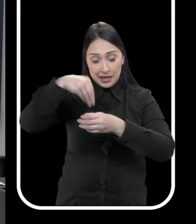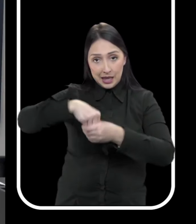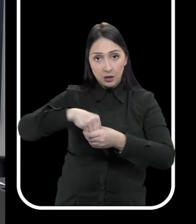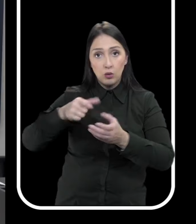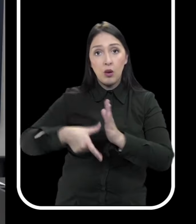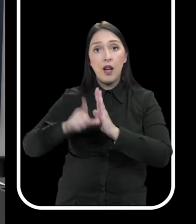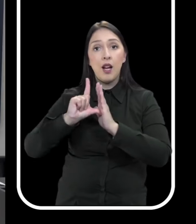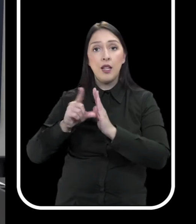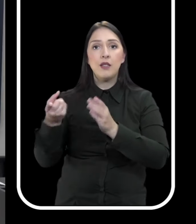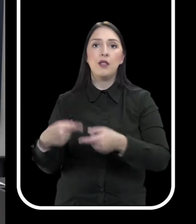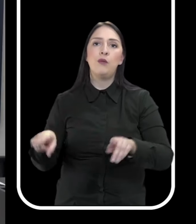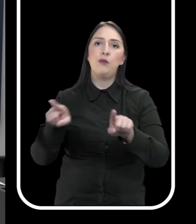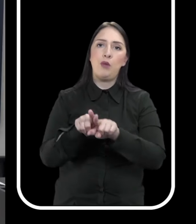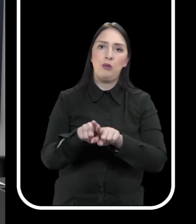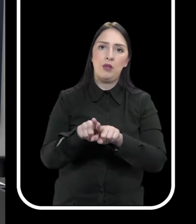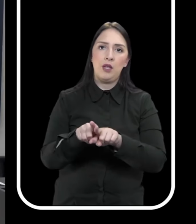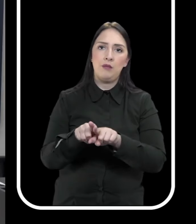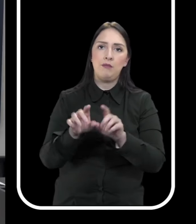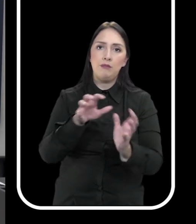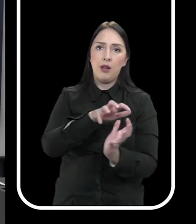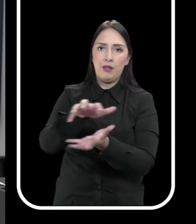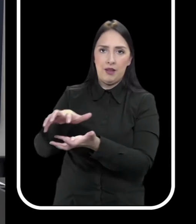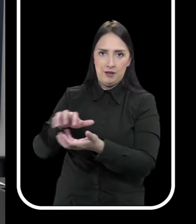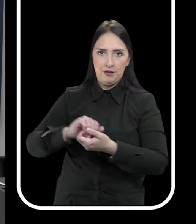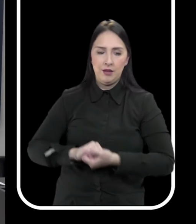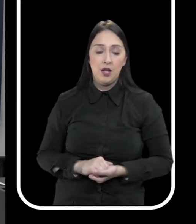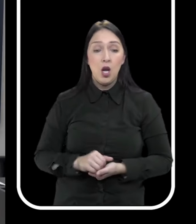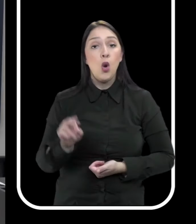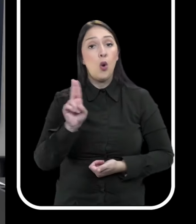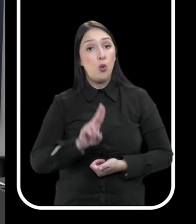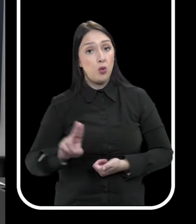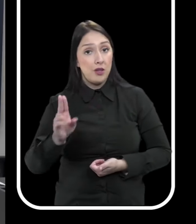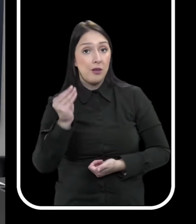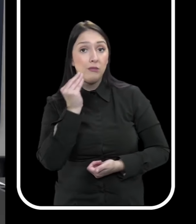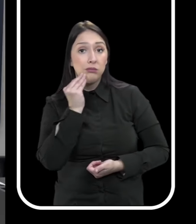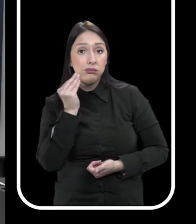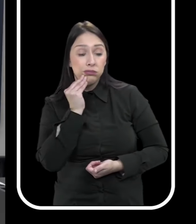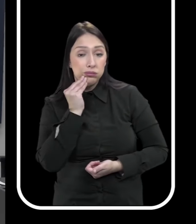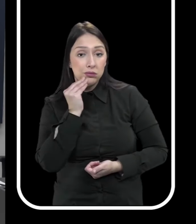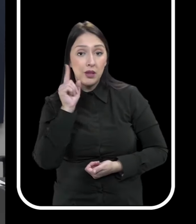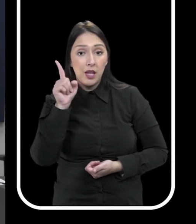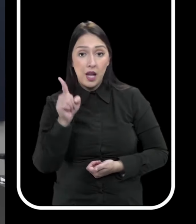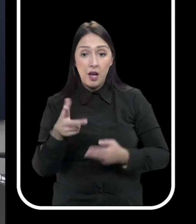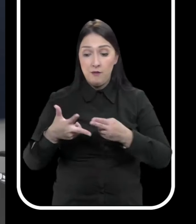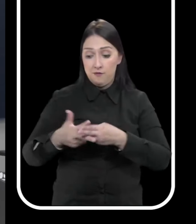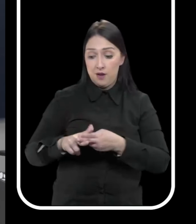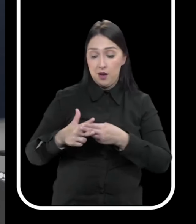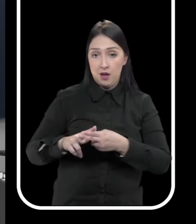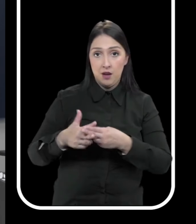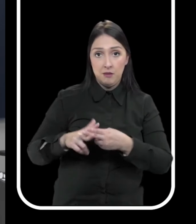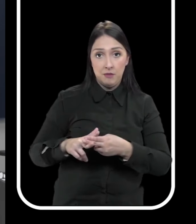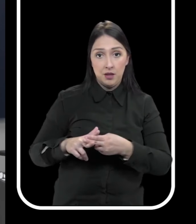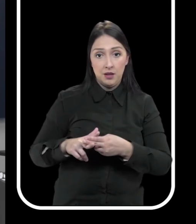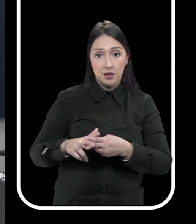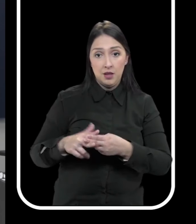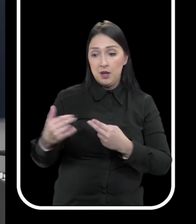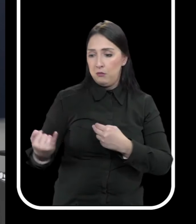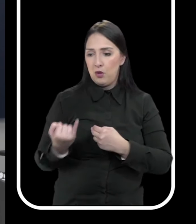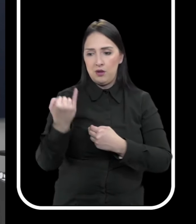da espaçonave antes deles poderem retornar ao planeta. Então, a utilização de simulação é uma